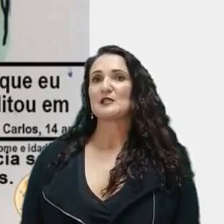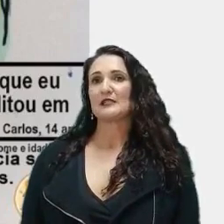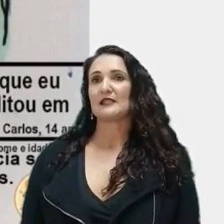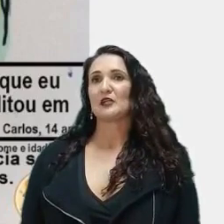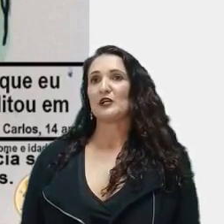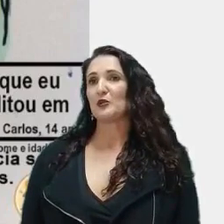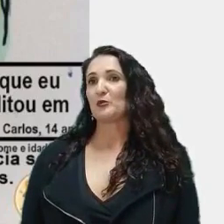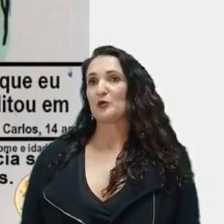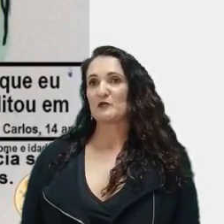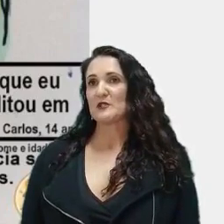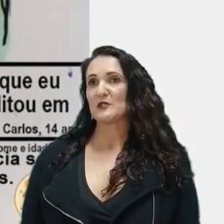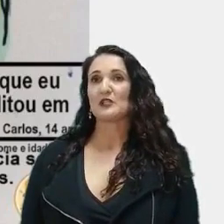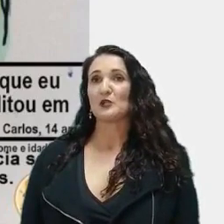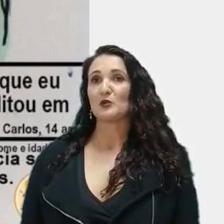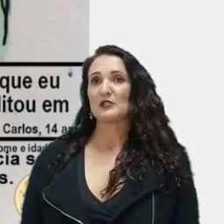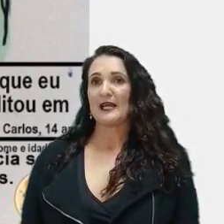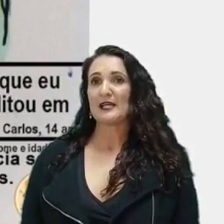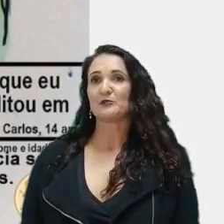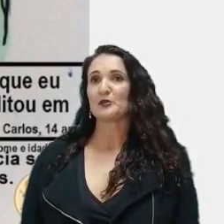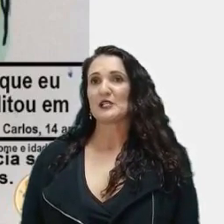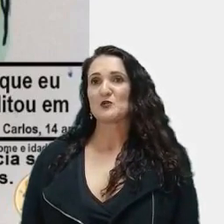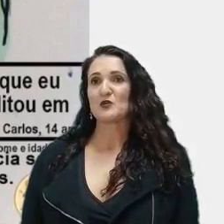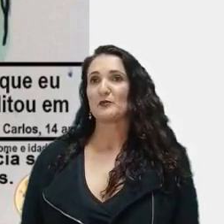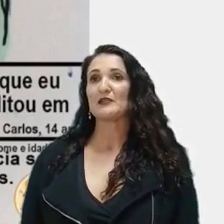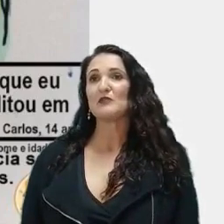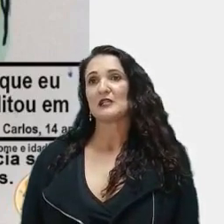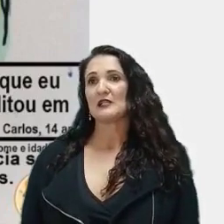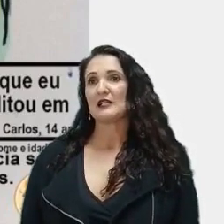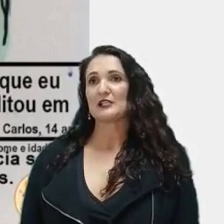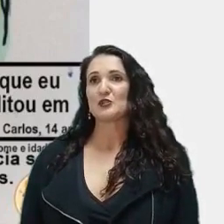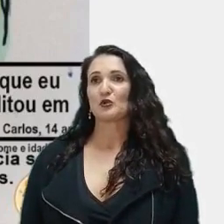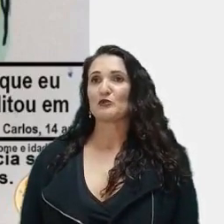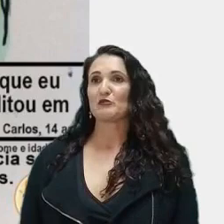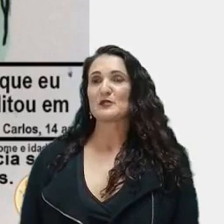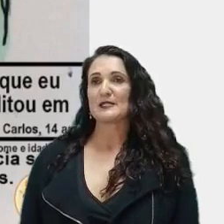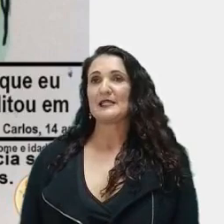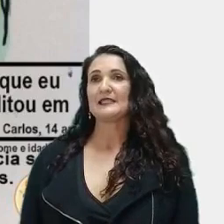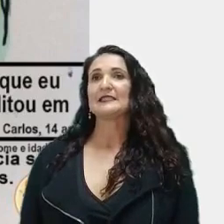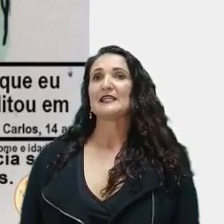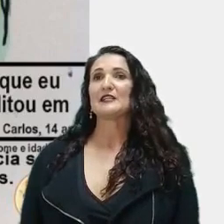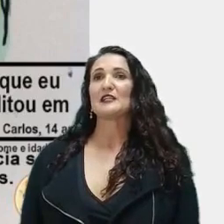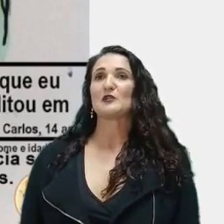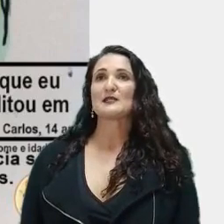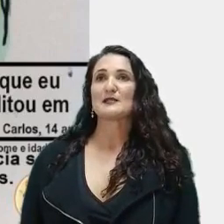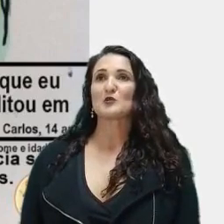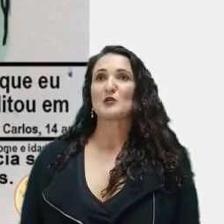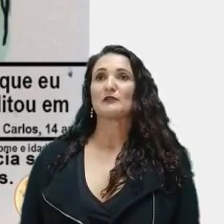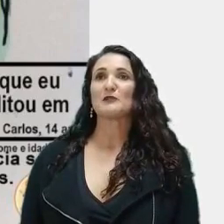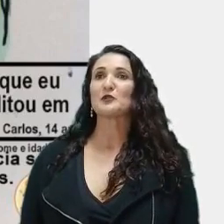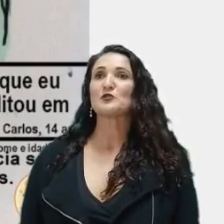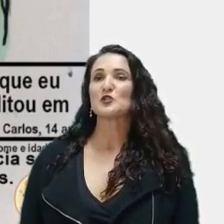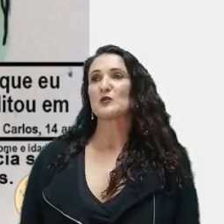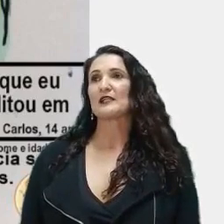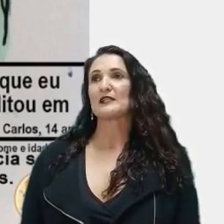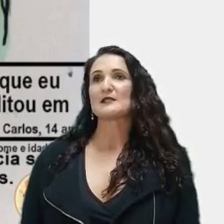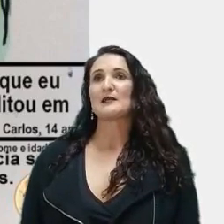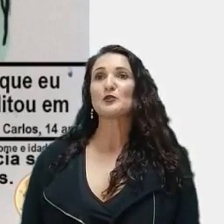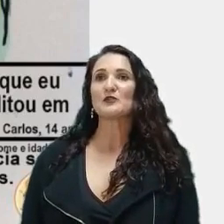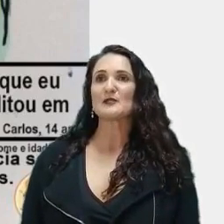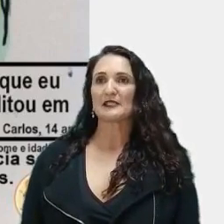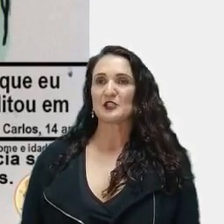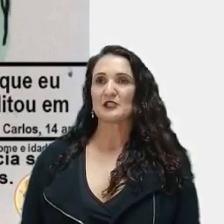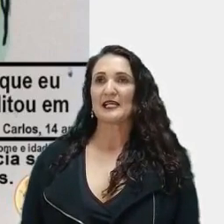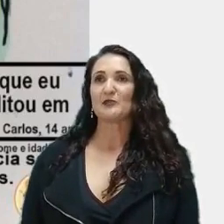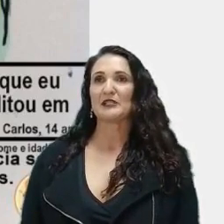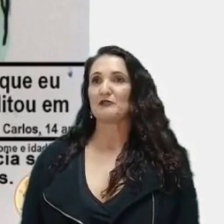Ele dizia, agora eu posso fazer o que eu quiser, porque a sua mãe não acreditou em você, né? Que a violência sexual tem muito disso, a criança é